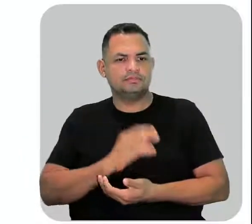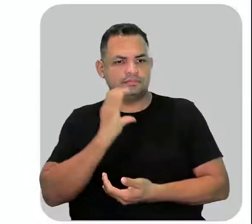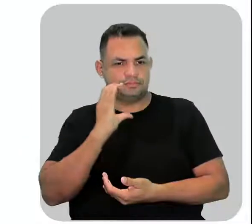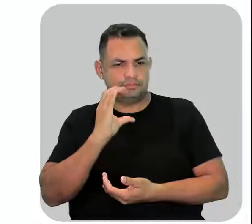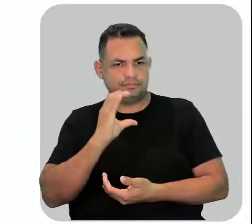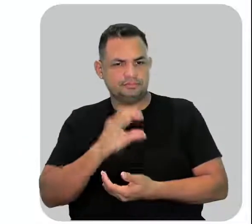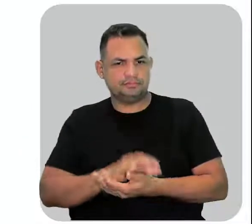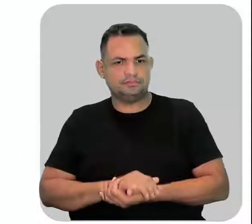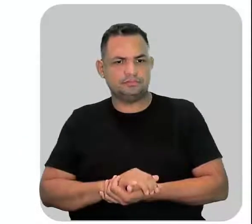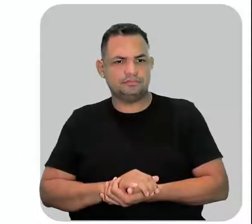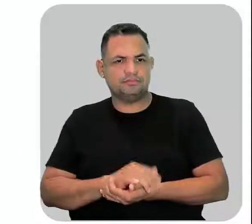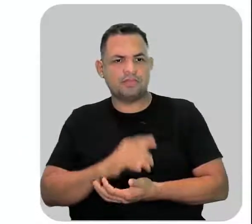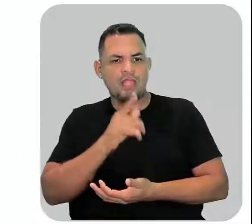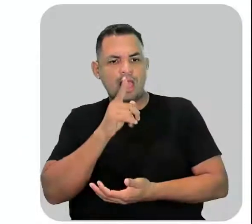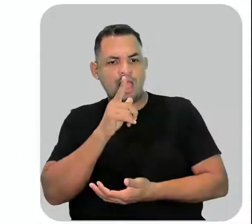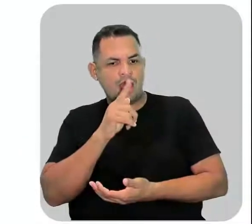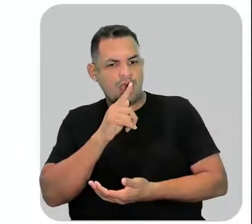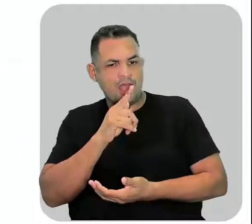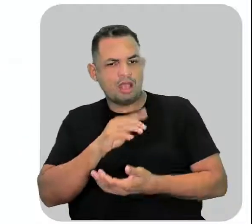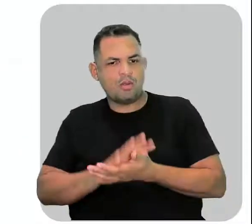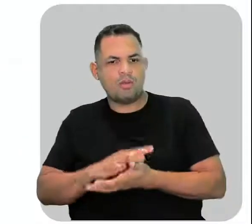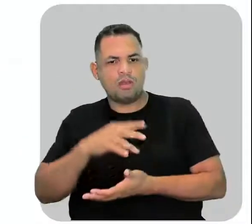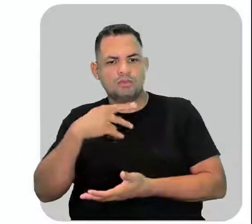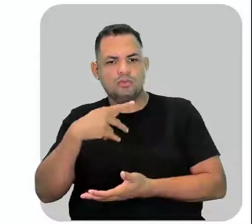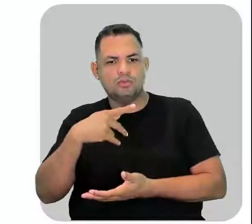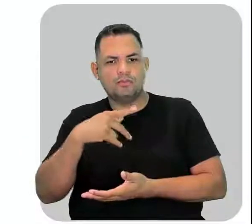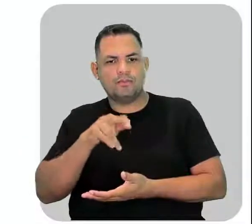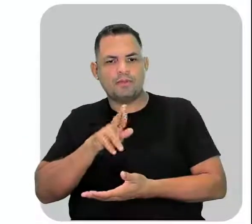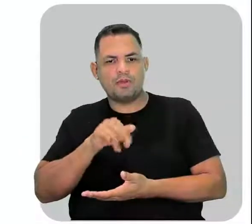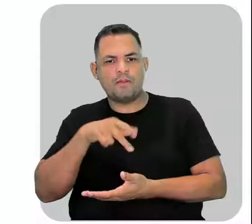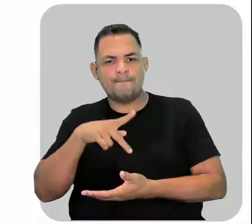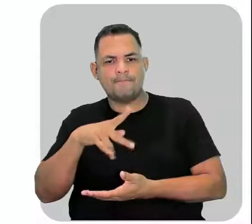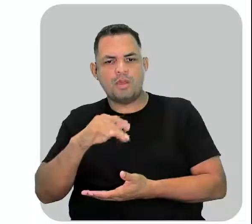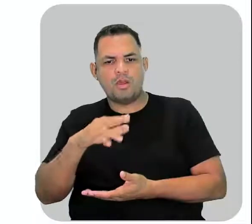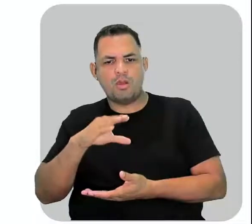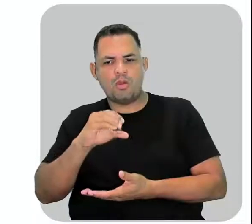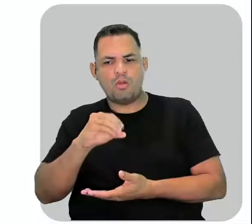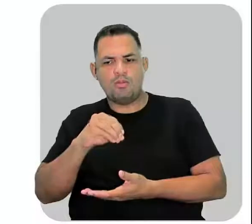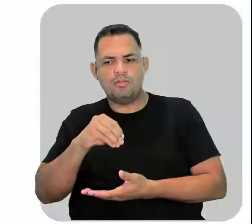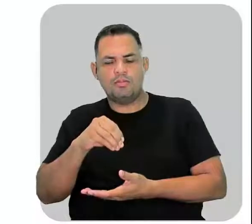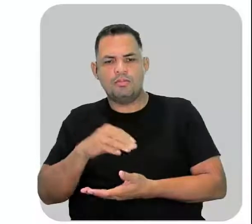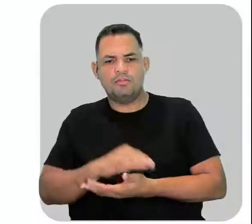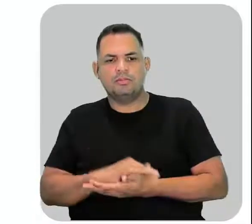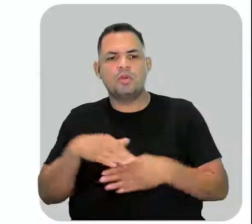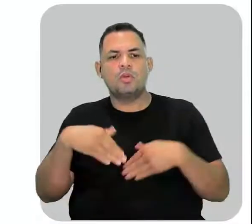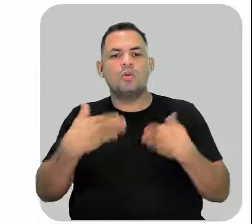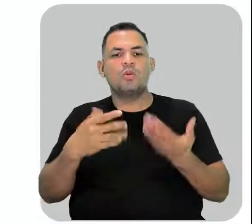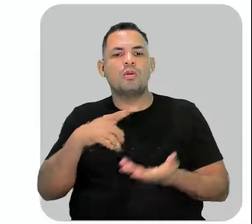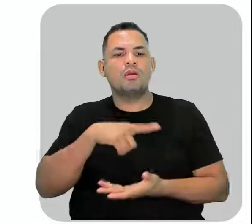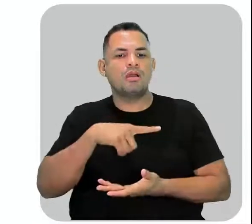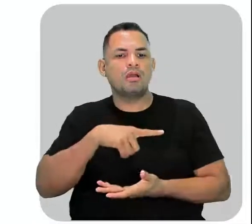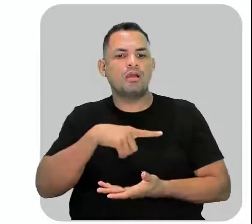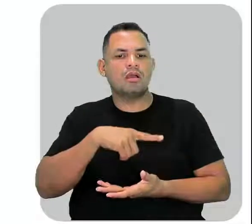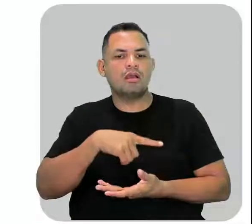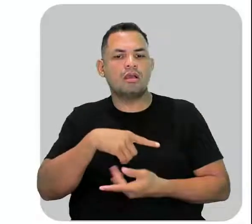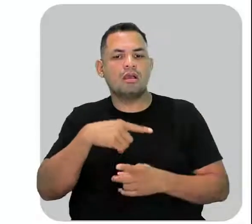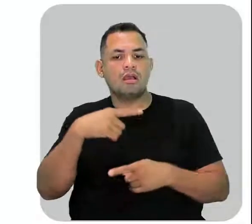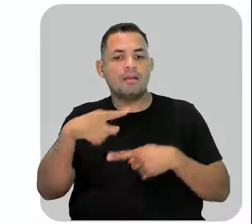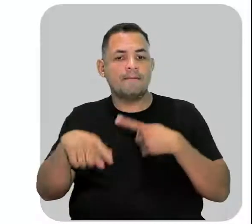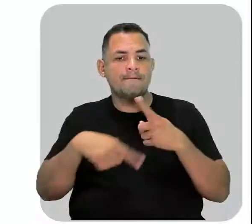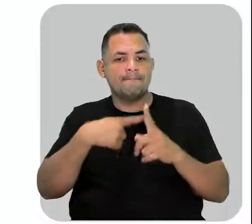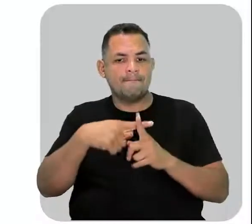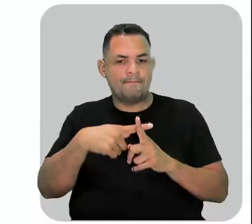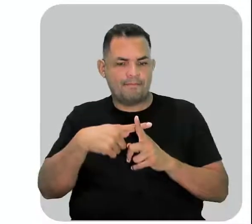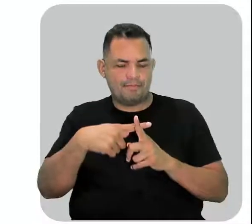Letra C, hidratação do propano. Gente, hidratação é quando a gente tem adição